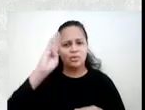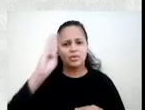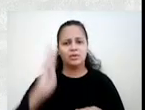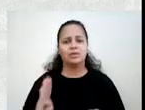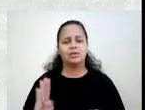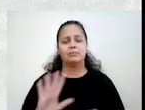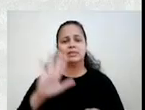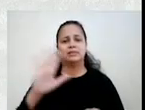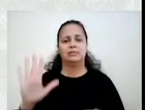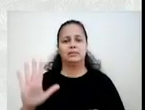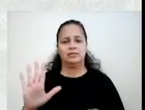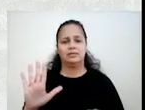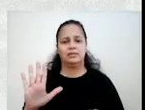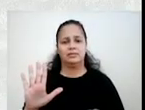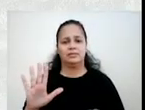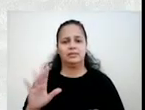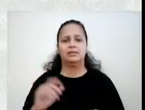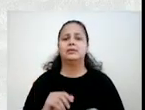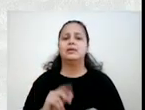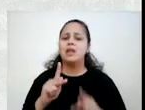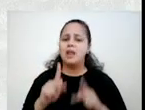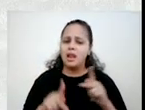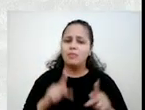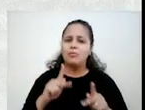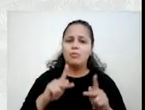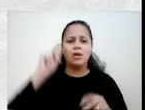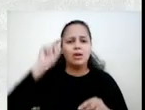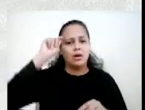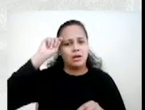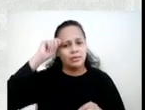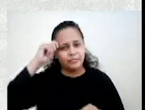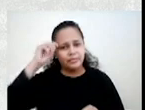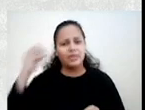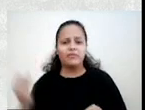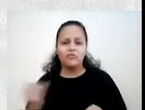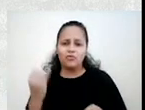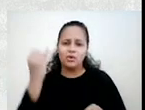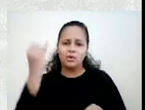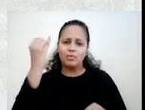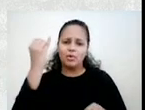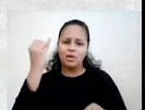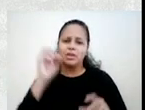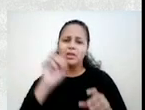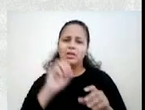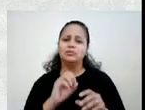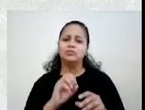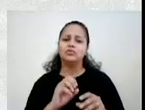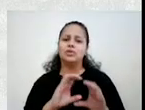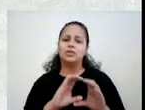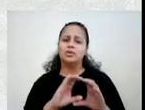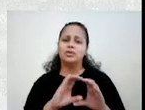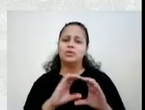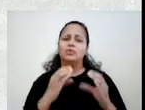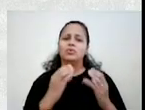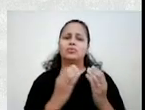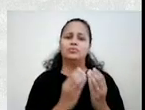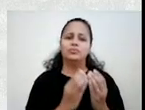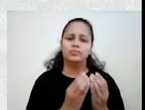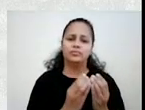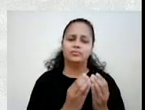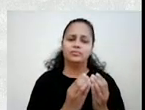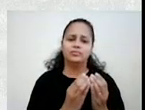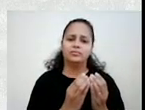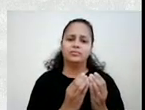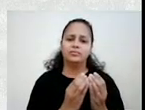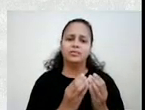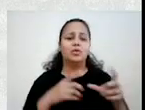como um todo. Em meio à população afrodescendente foram importantes as associações, né, grêmios e